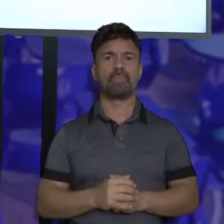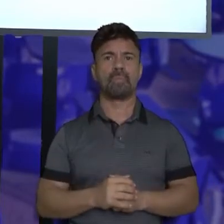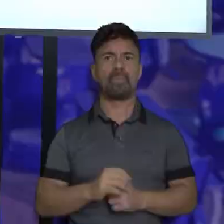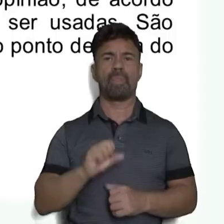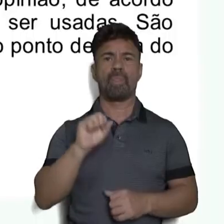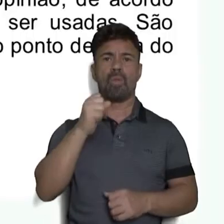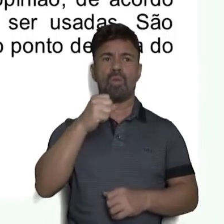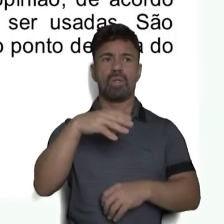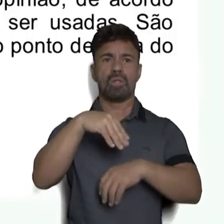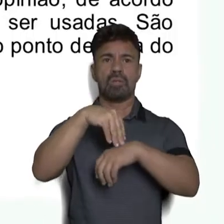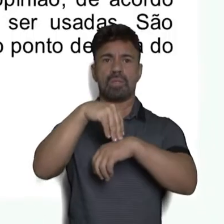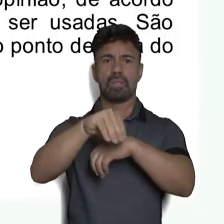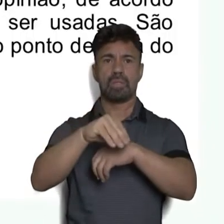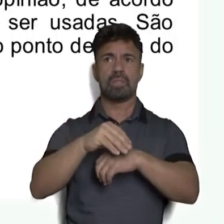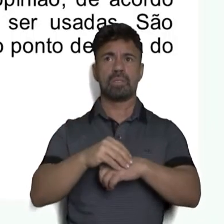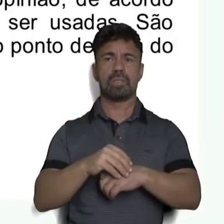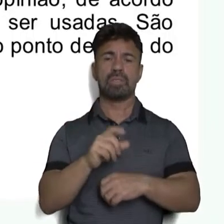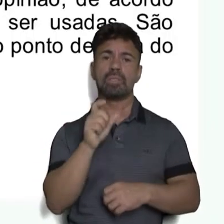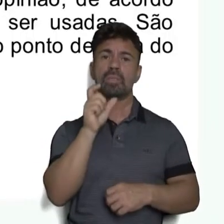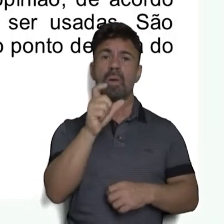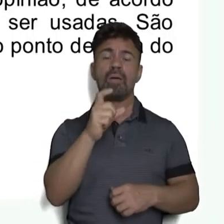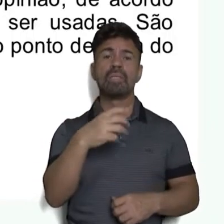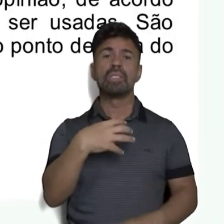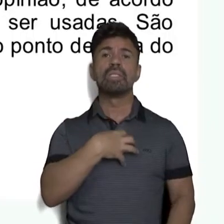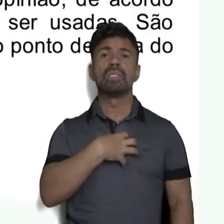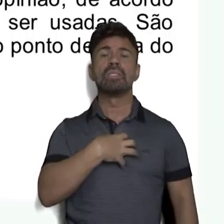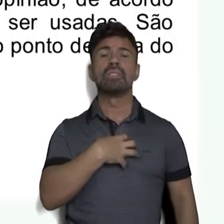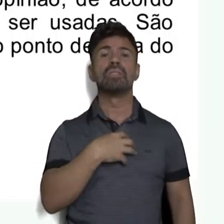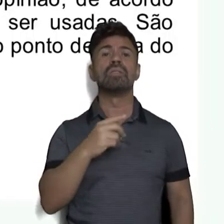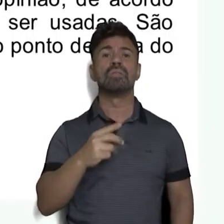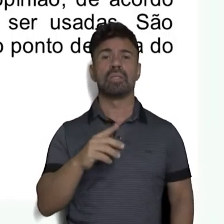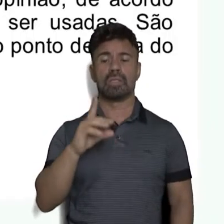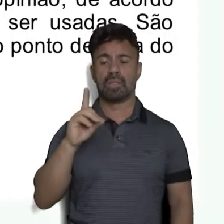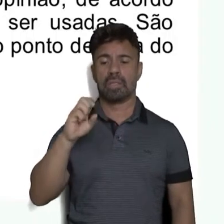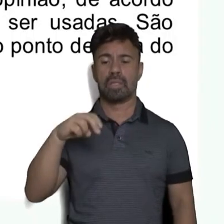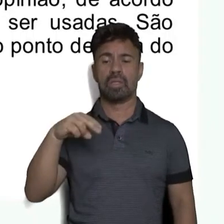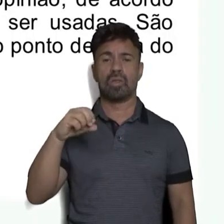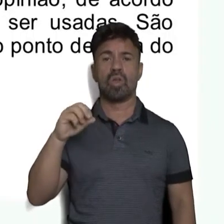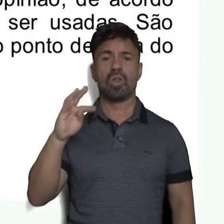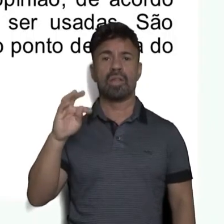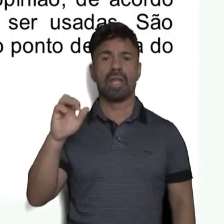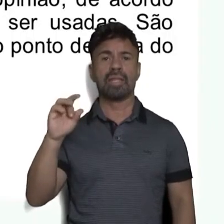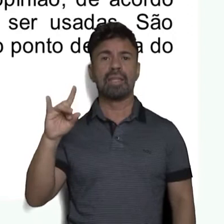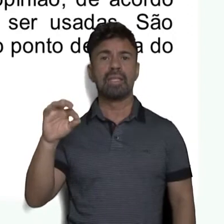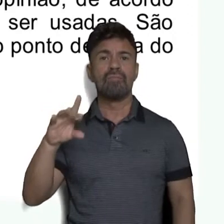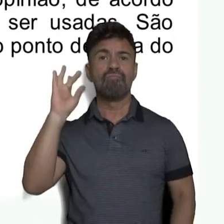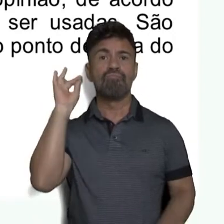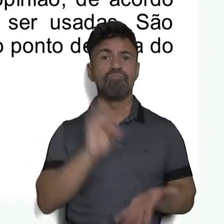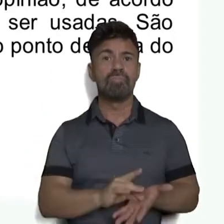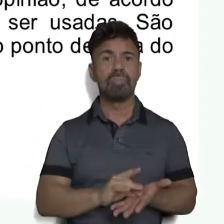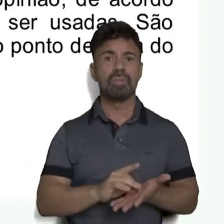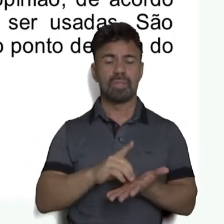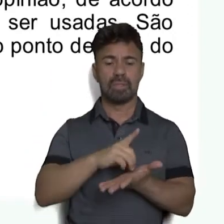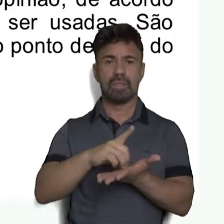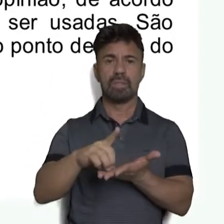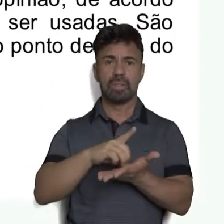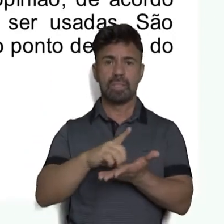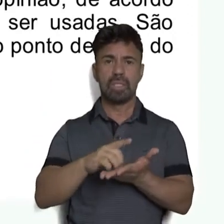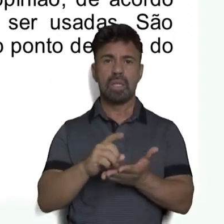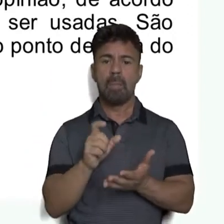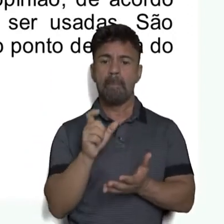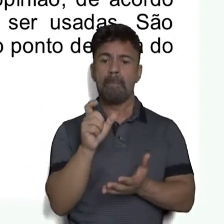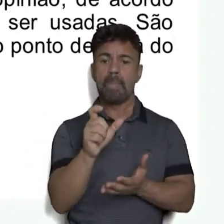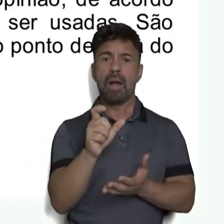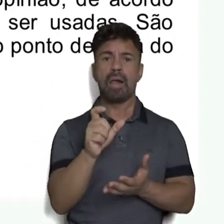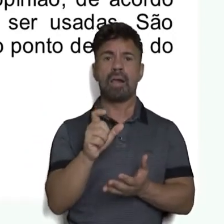Oitava dica. As palavras devem ser usadas no sentido denotativo, literal, ou seja, aquele que está no dicionário. Palavras que